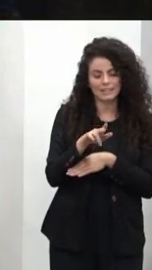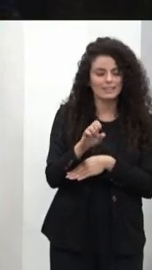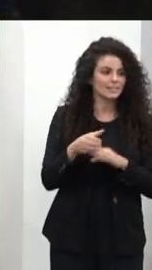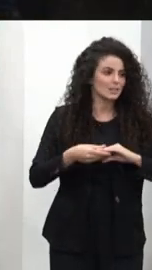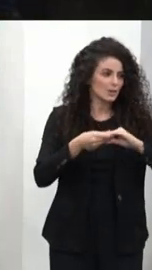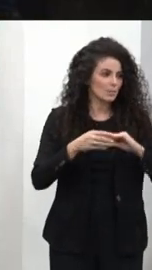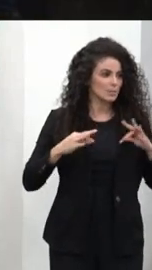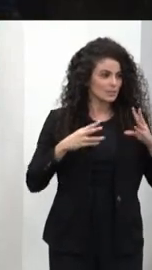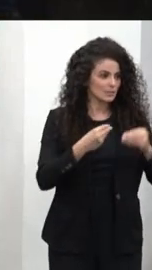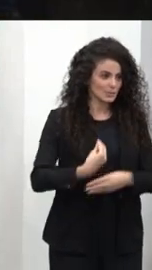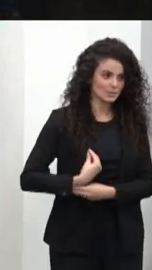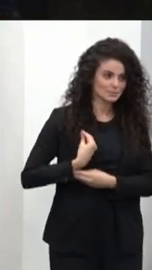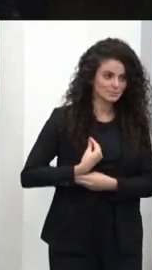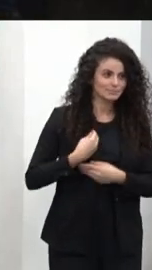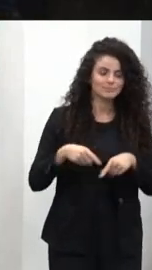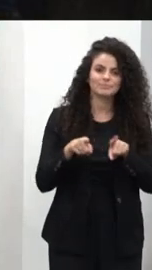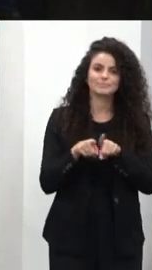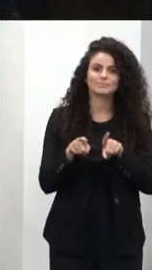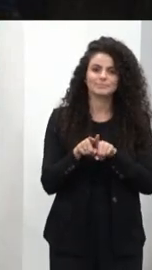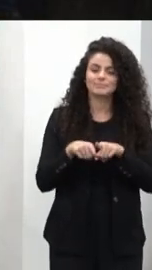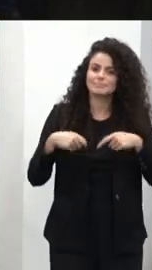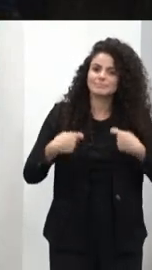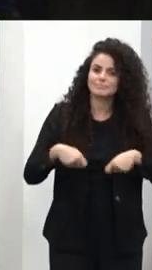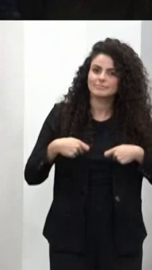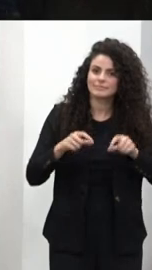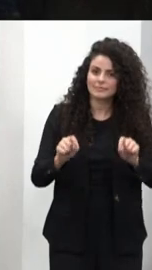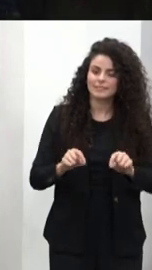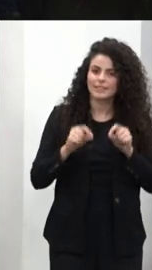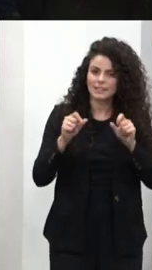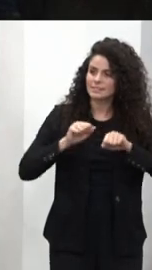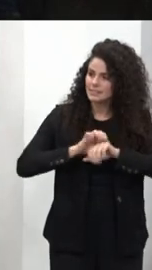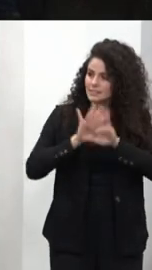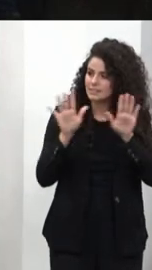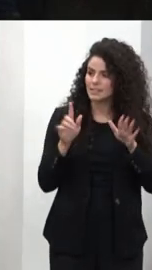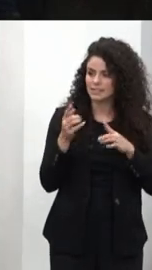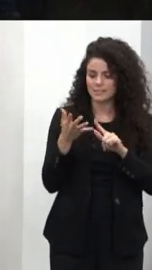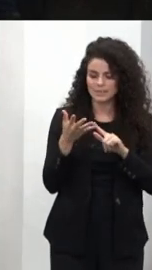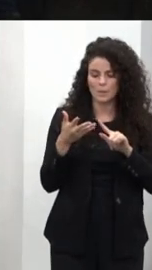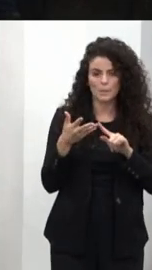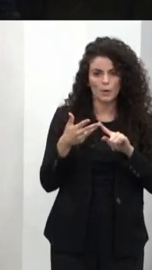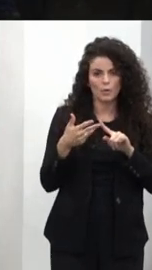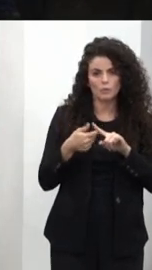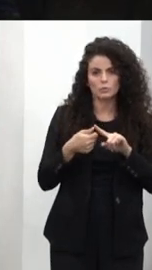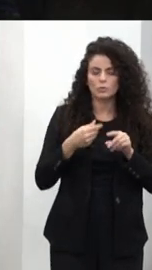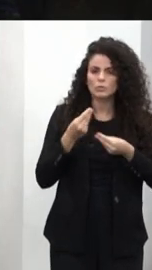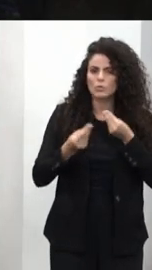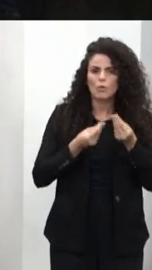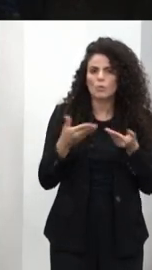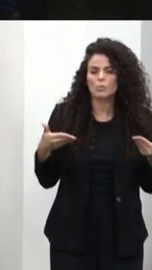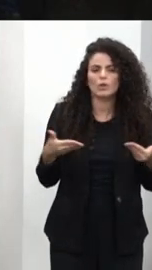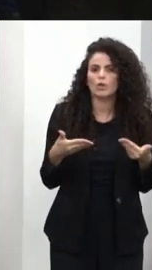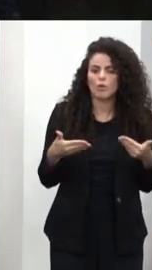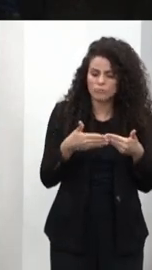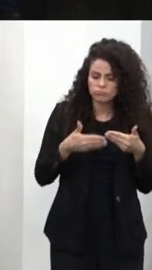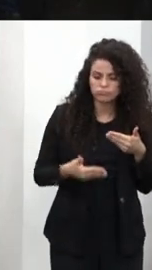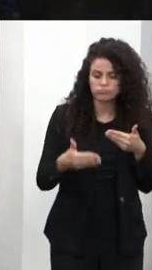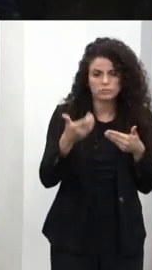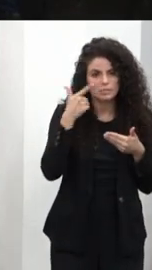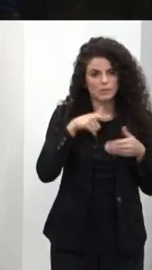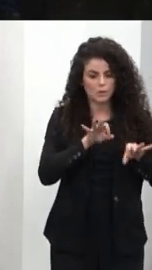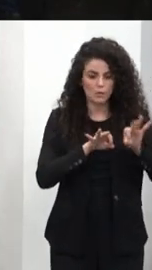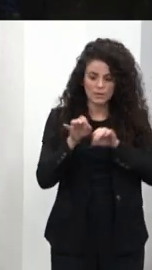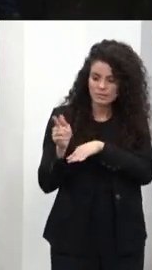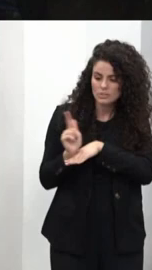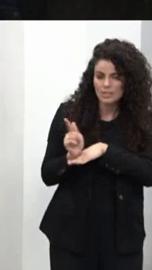outros estão aqui presentes a gente precisa Então esclarecer alguns pontos em que pé estamos para gerir essa lei para o Gustavo